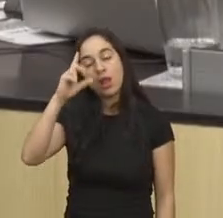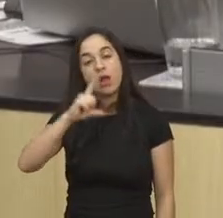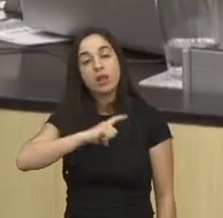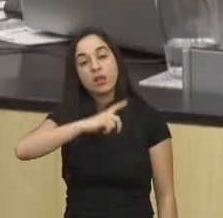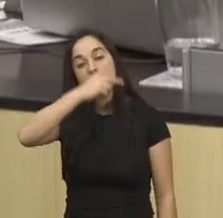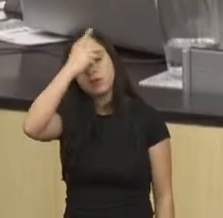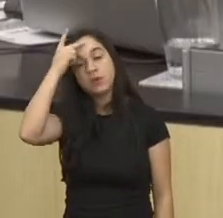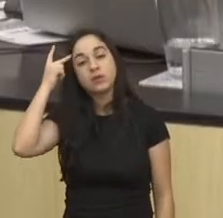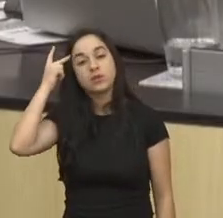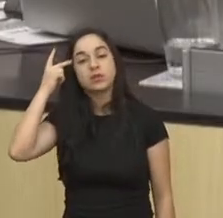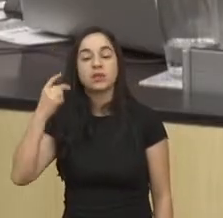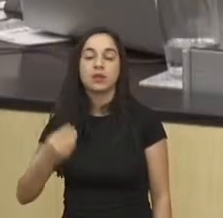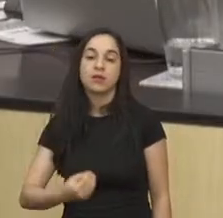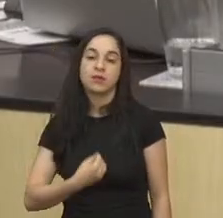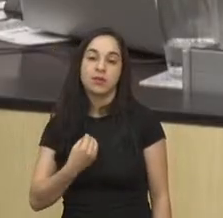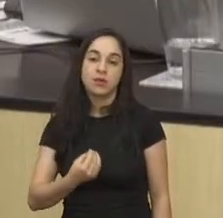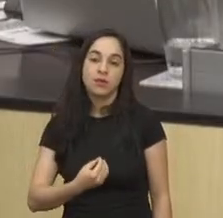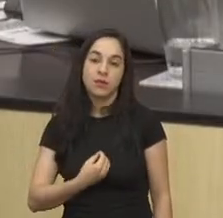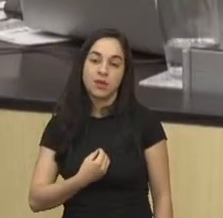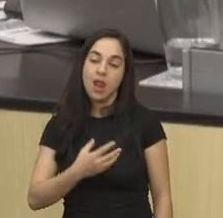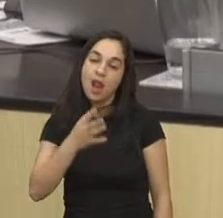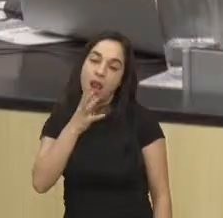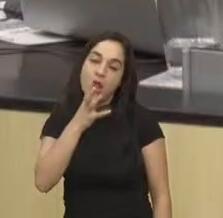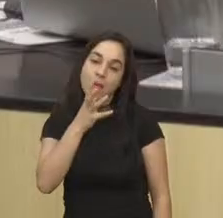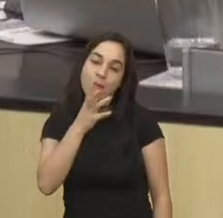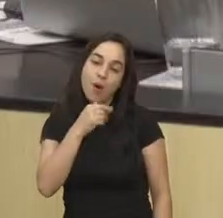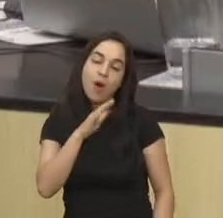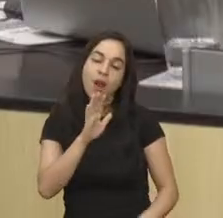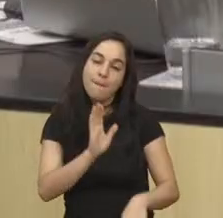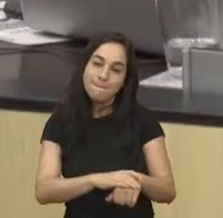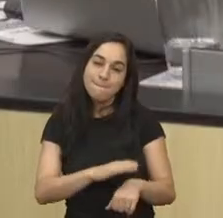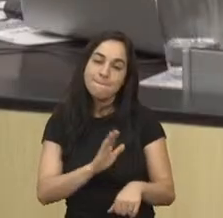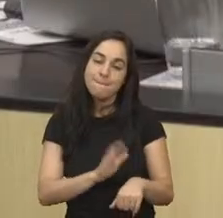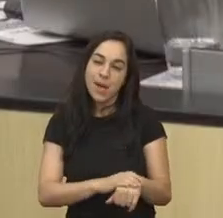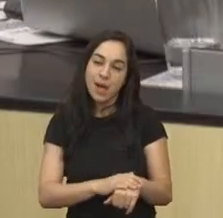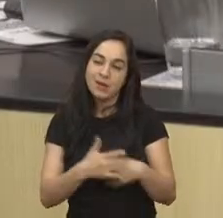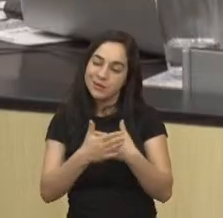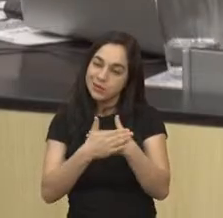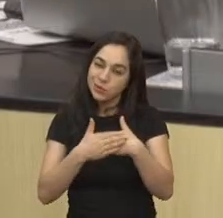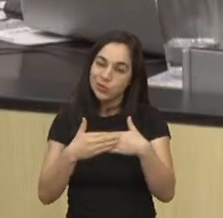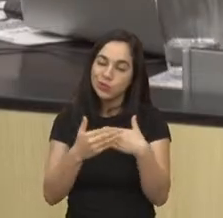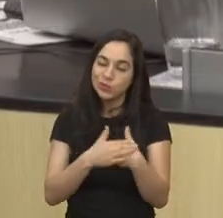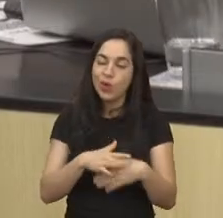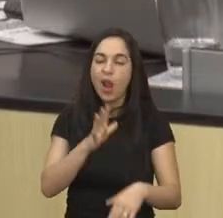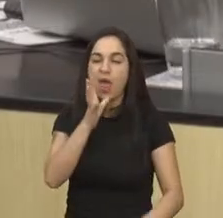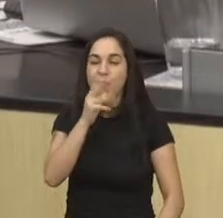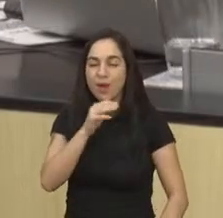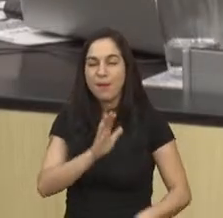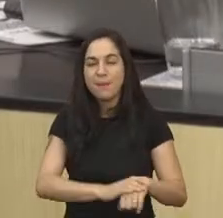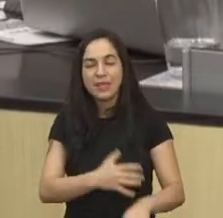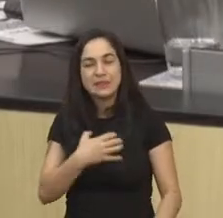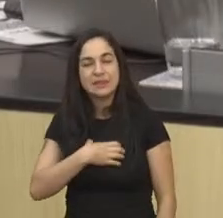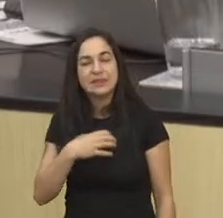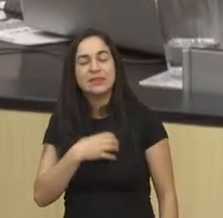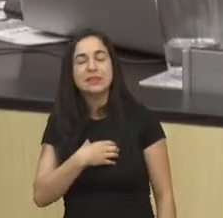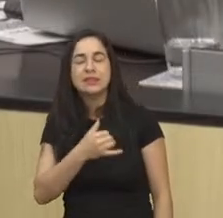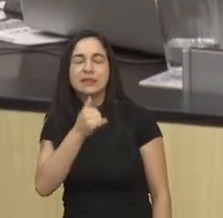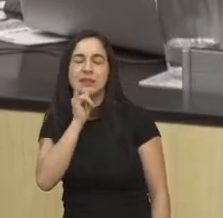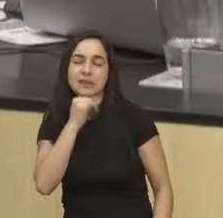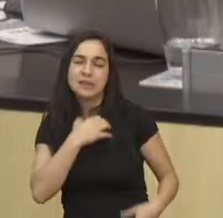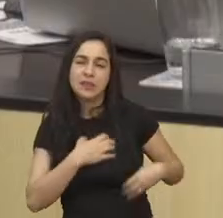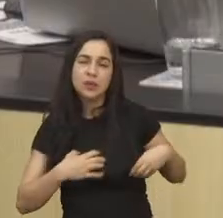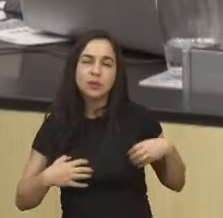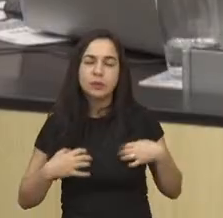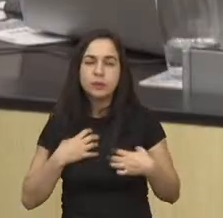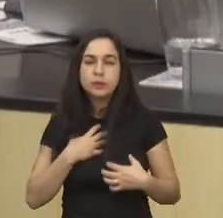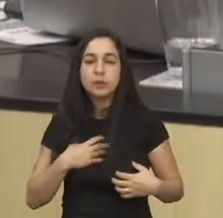pessoas vivem o luto um pouco mais tempo do que outras, e isso é natural. Então, eu